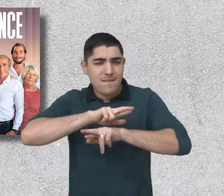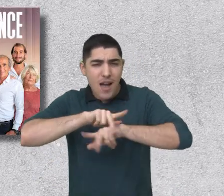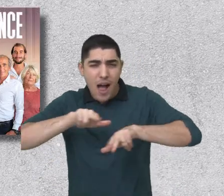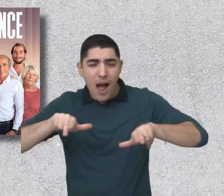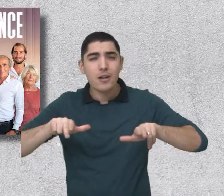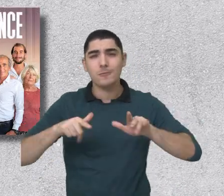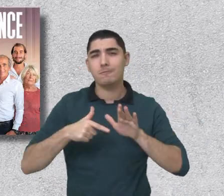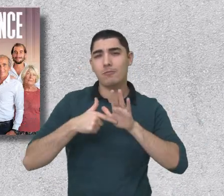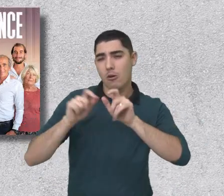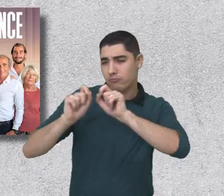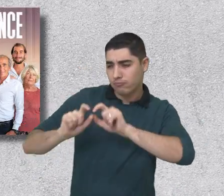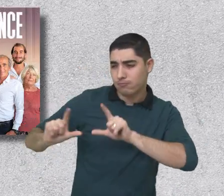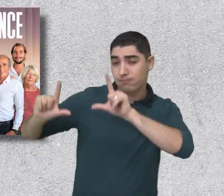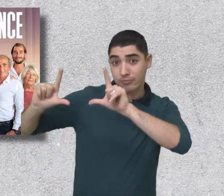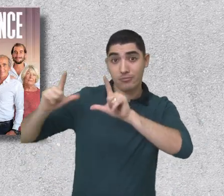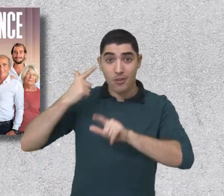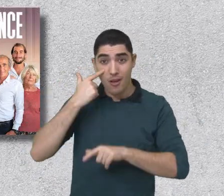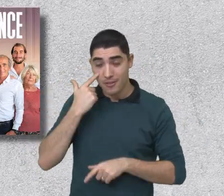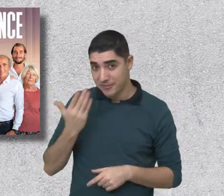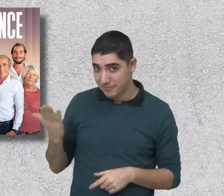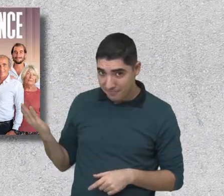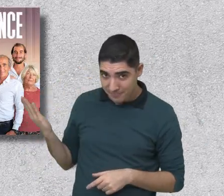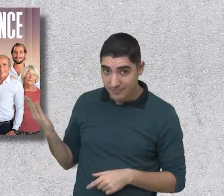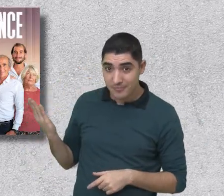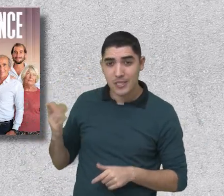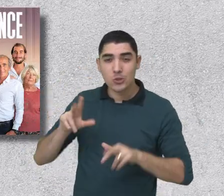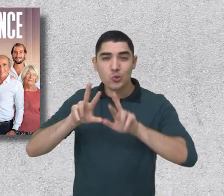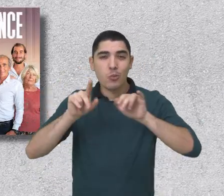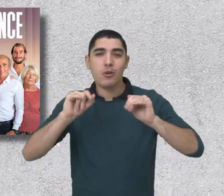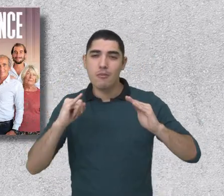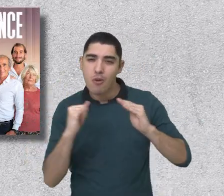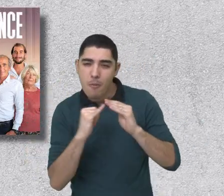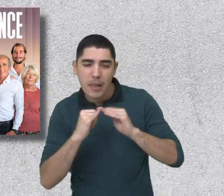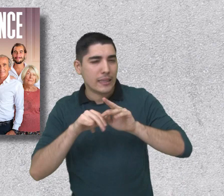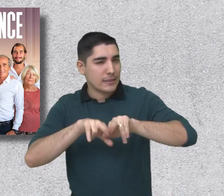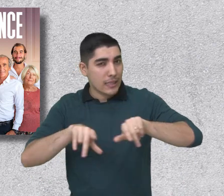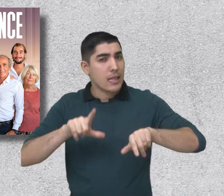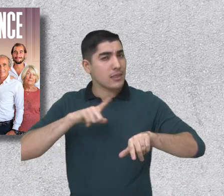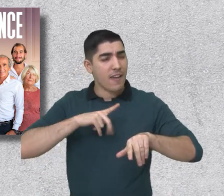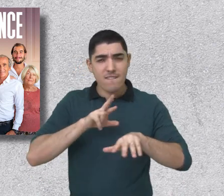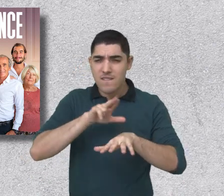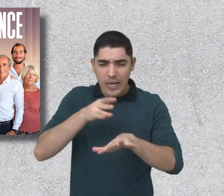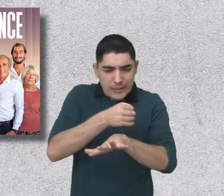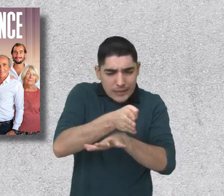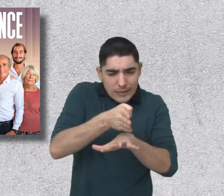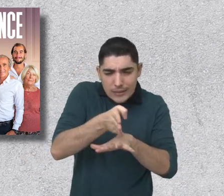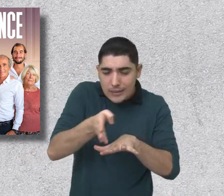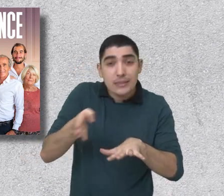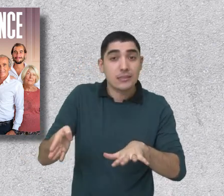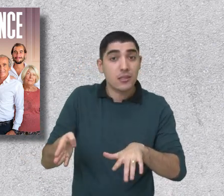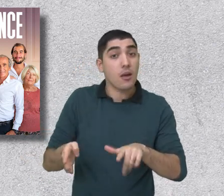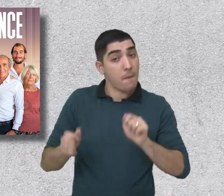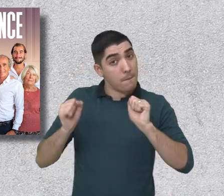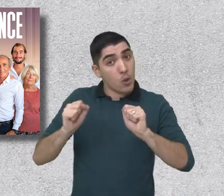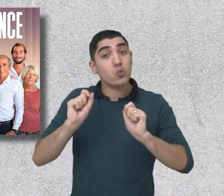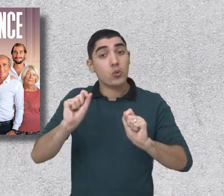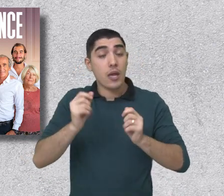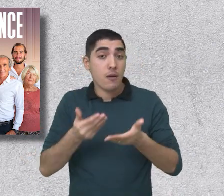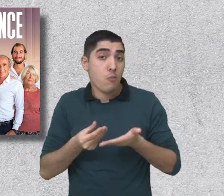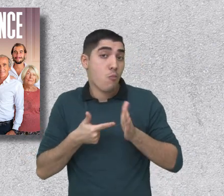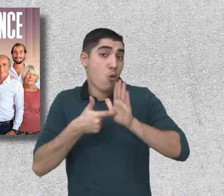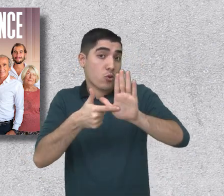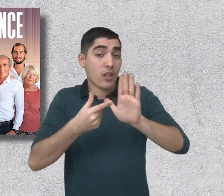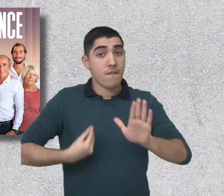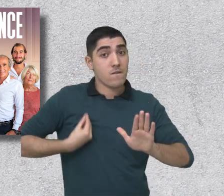vários realities disponíveis em streaming que tratam de corretagem imobiliária. Tem de vários nichos, inclusive. Eles podem ser